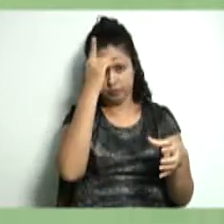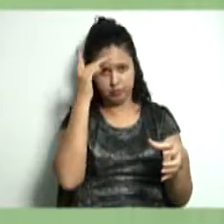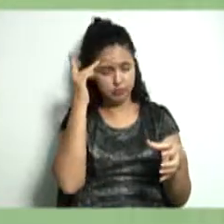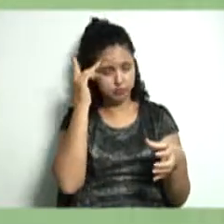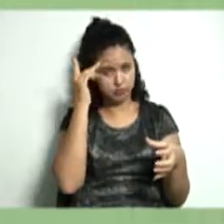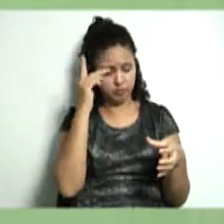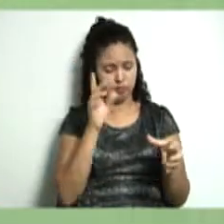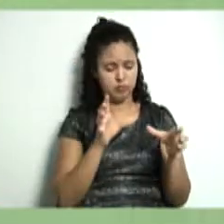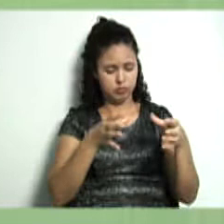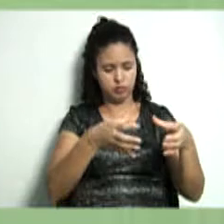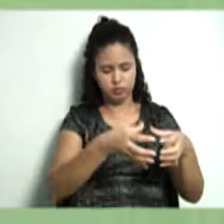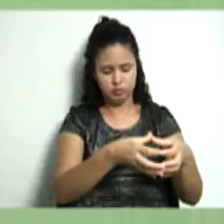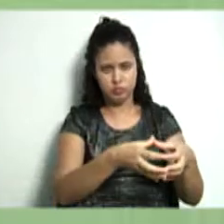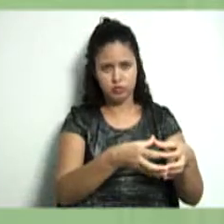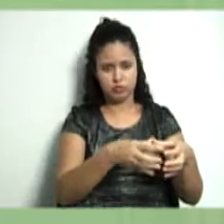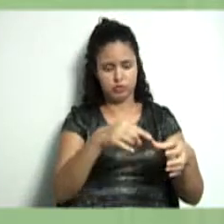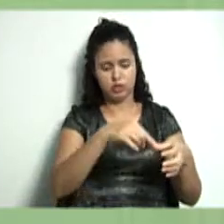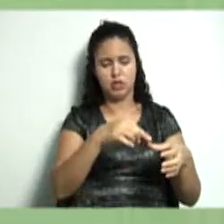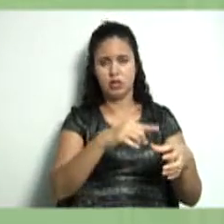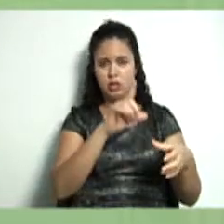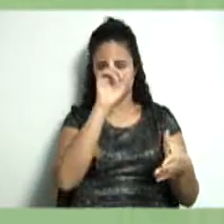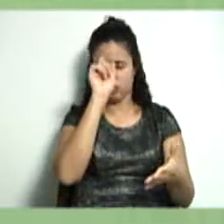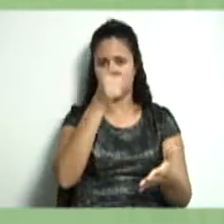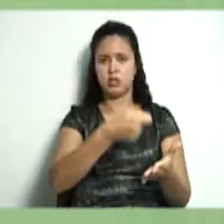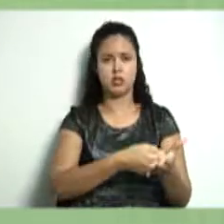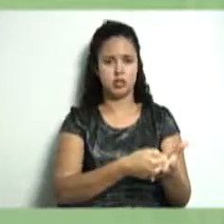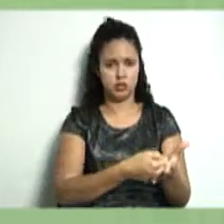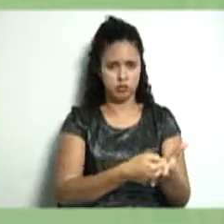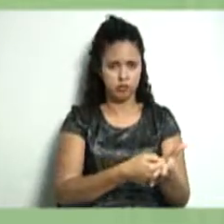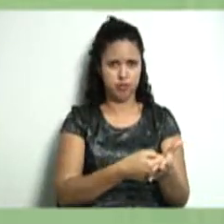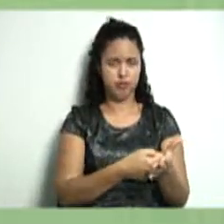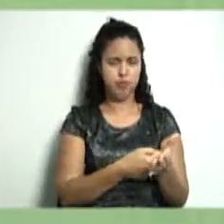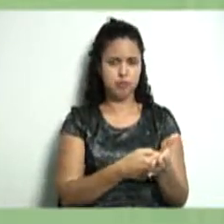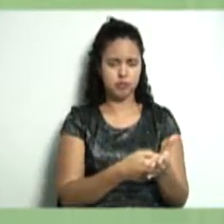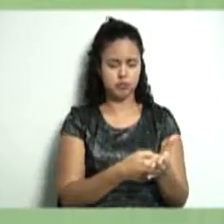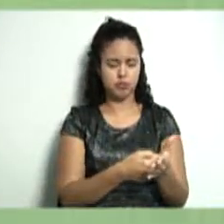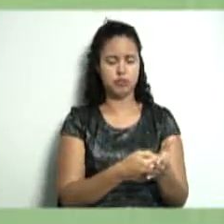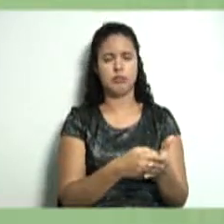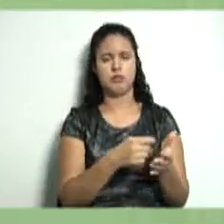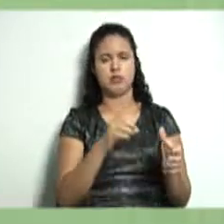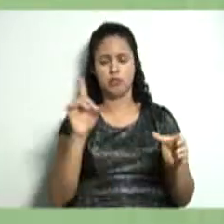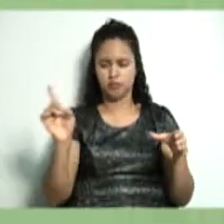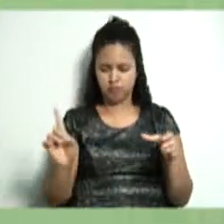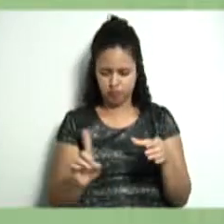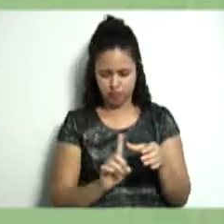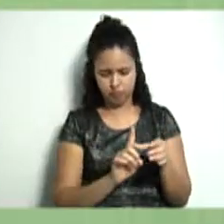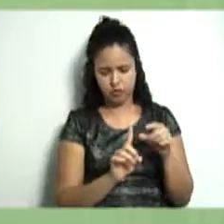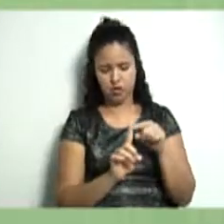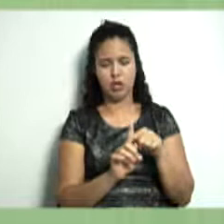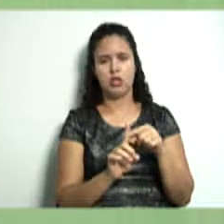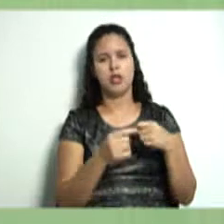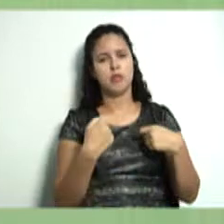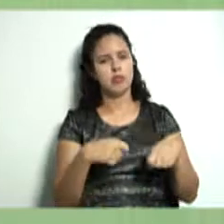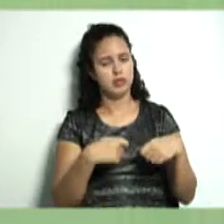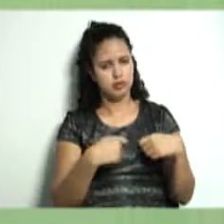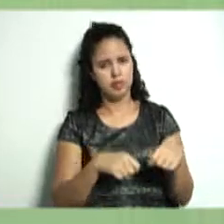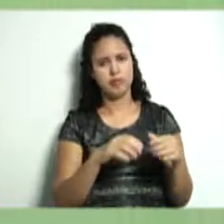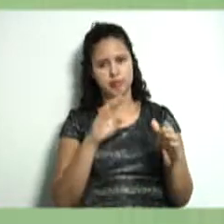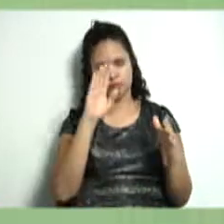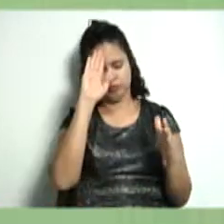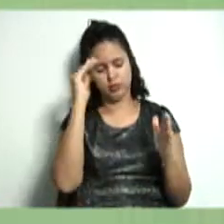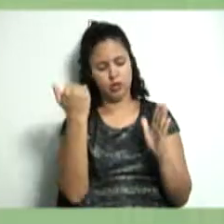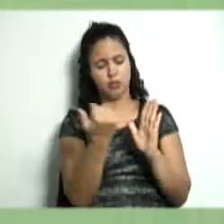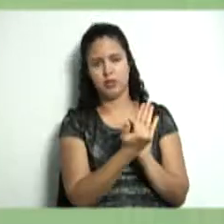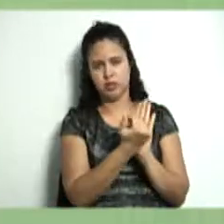alguma situação para a cooperativa, então esse cooperado ele deve também fazer parte disso. Ele